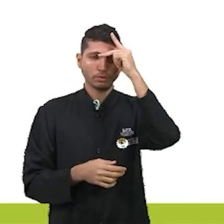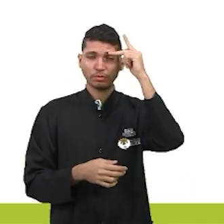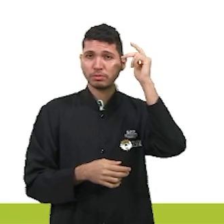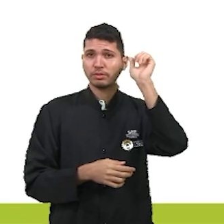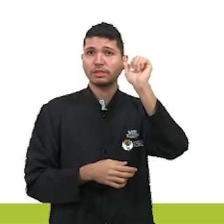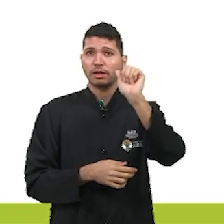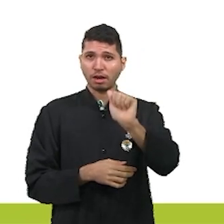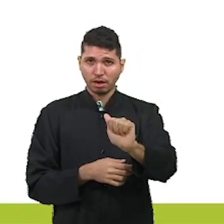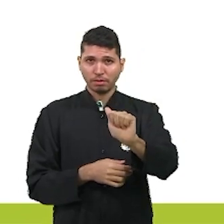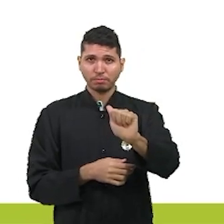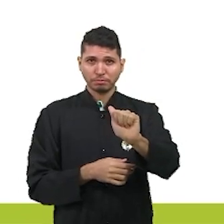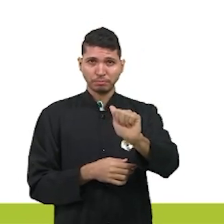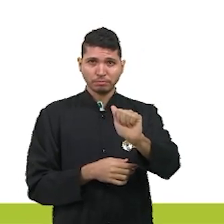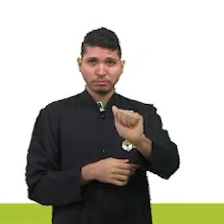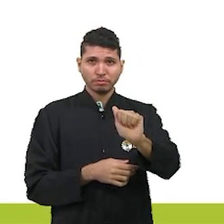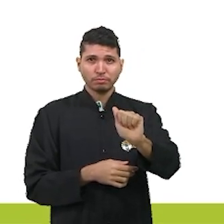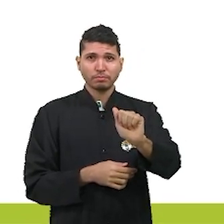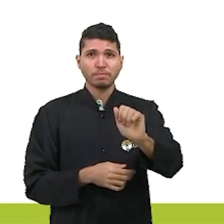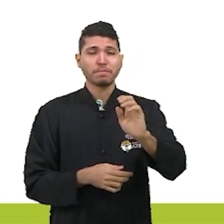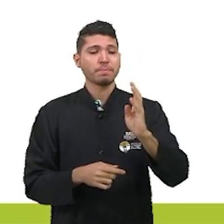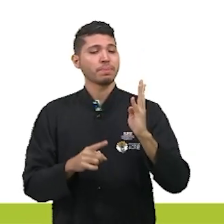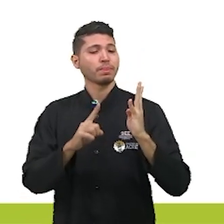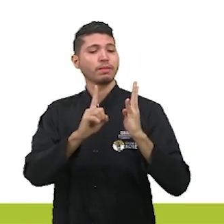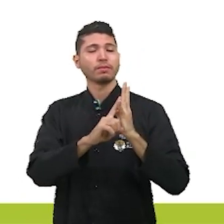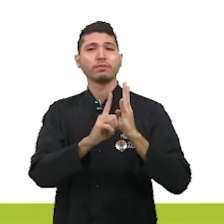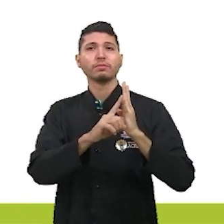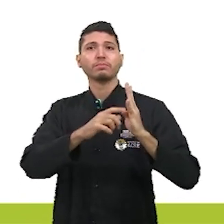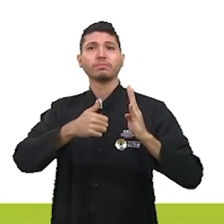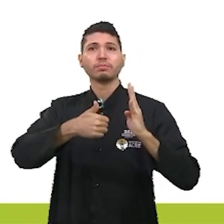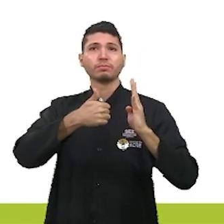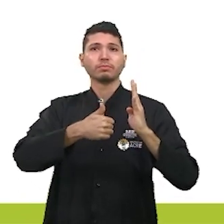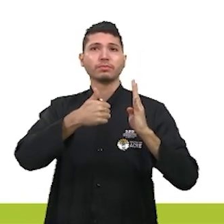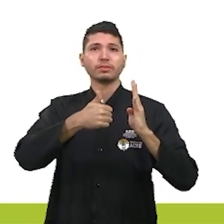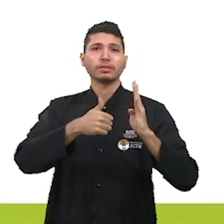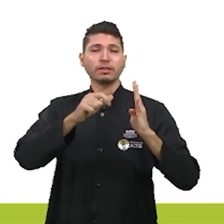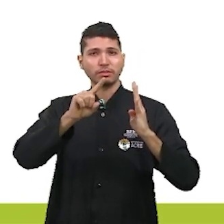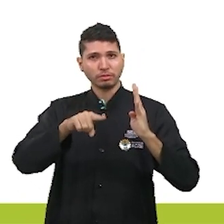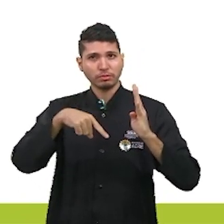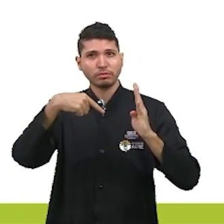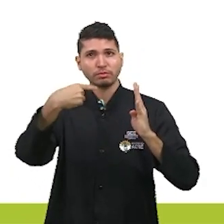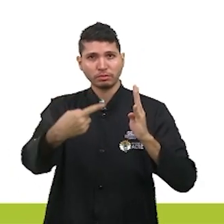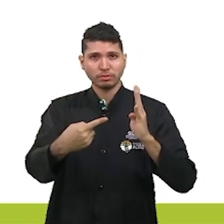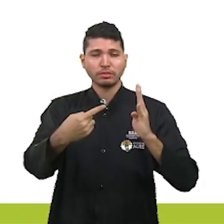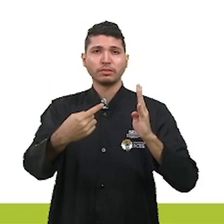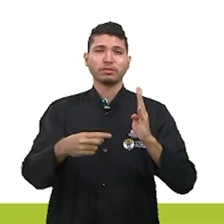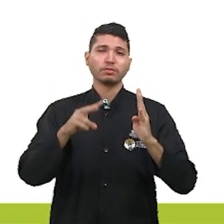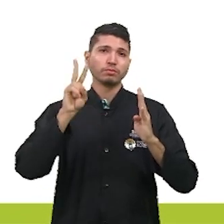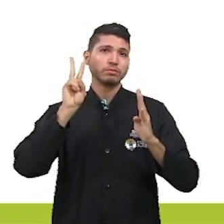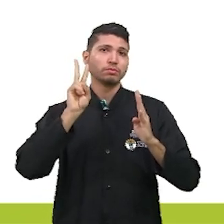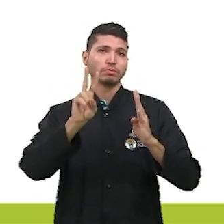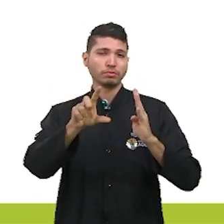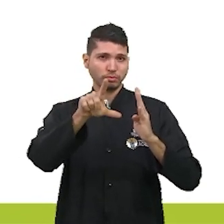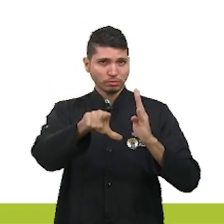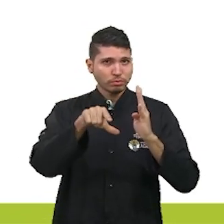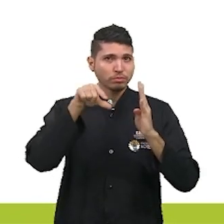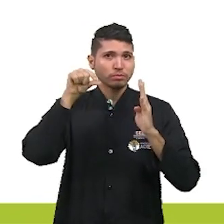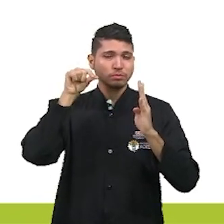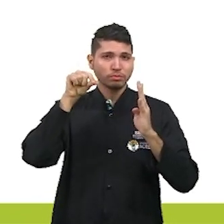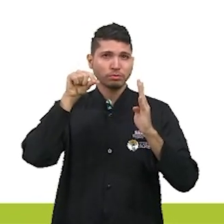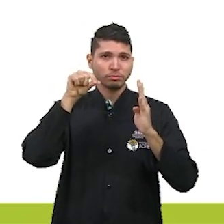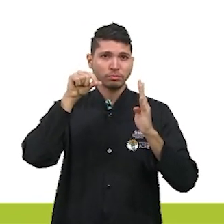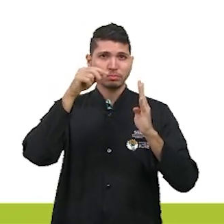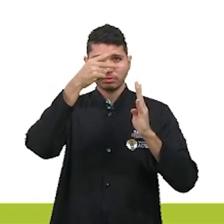Escolhida a pessoa A, você pode escolher agora 2 pessoas, a B ou a pessoa